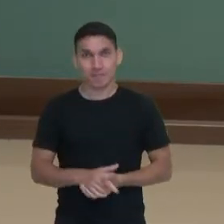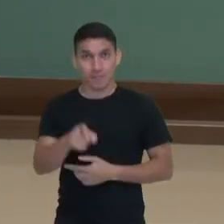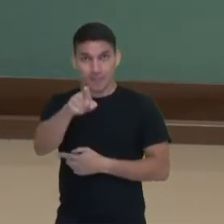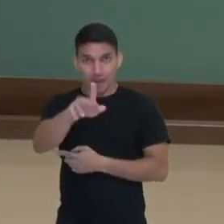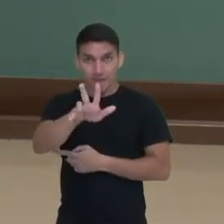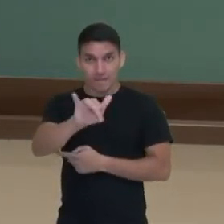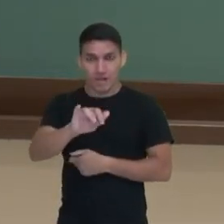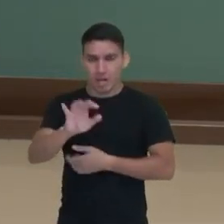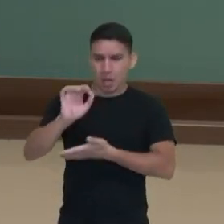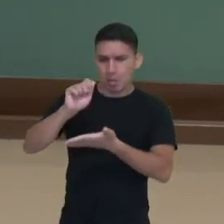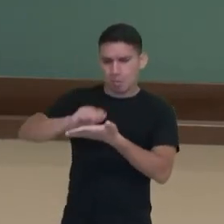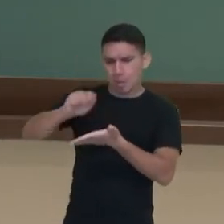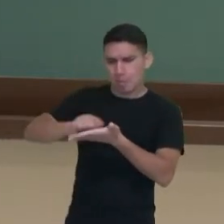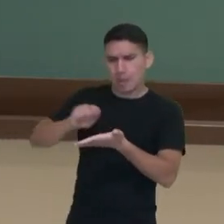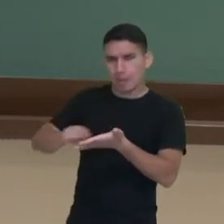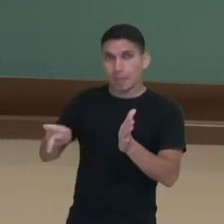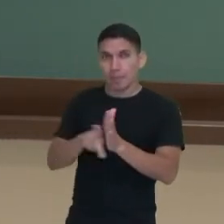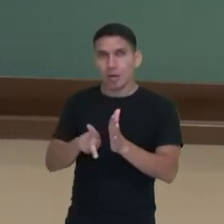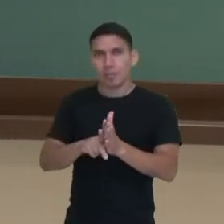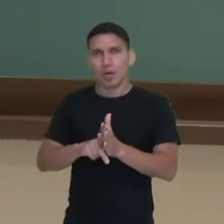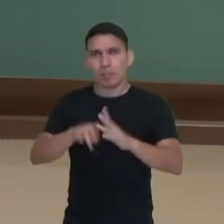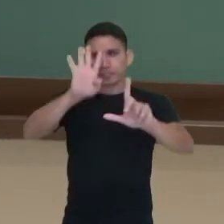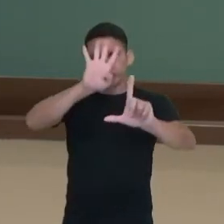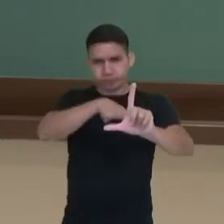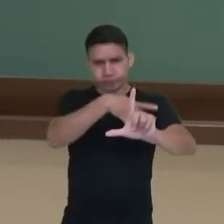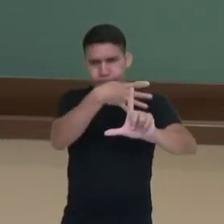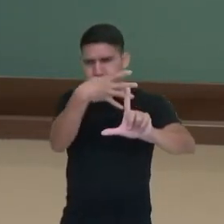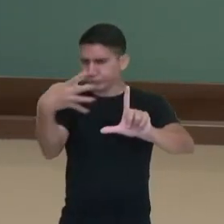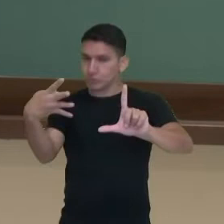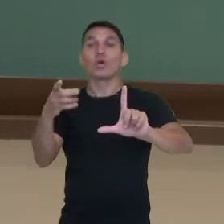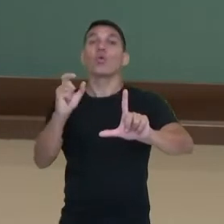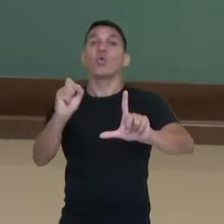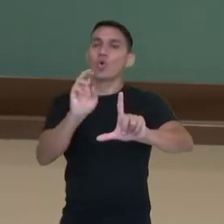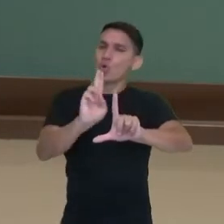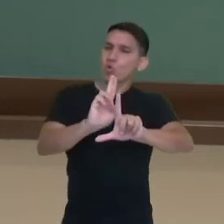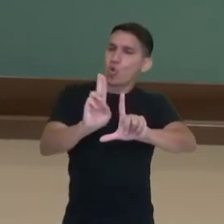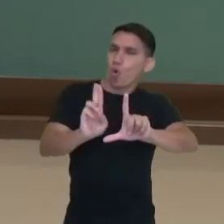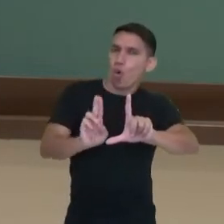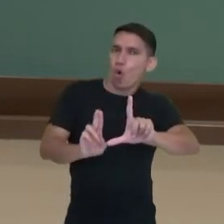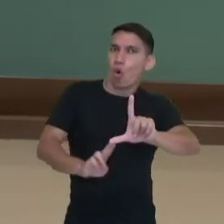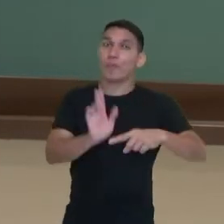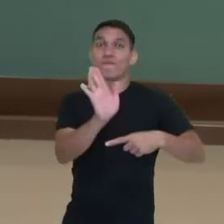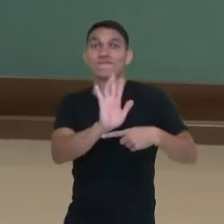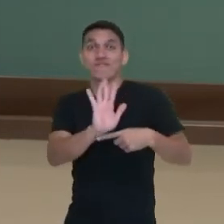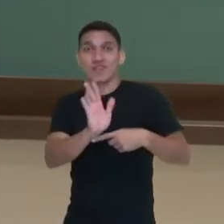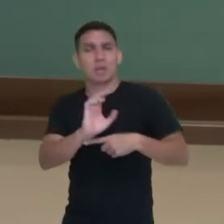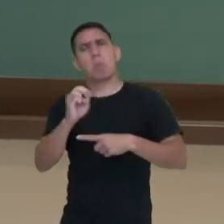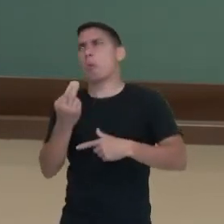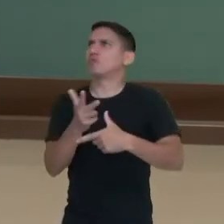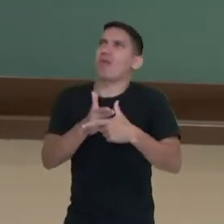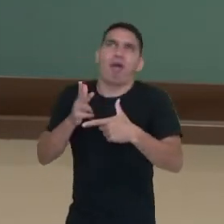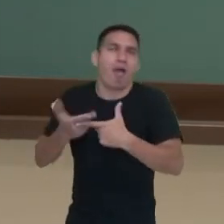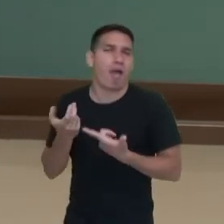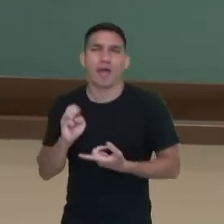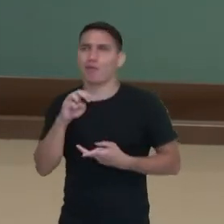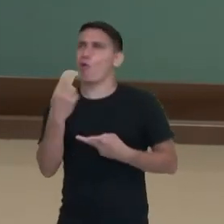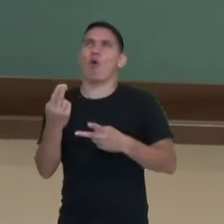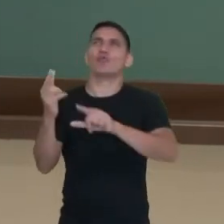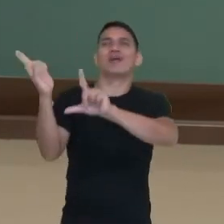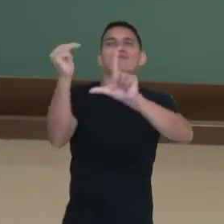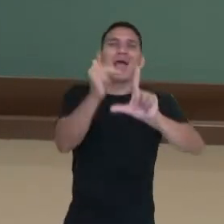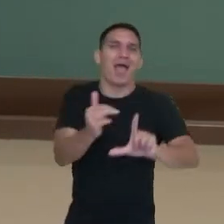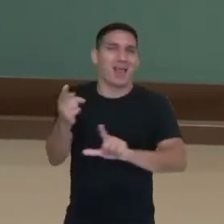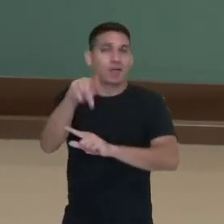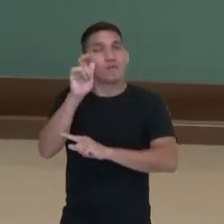você montar uma tabelinha com o nome do filme, da série ou da animação,